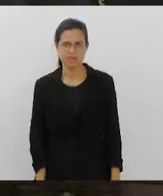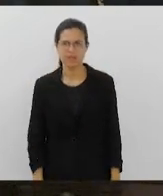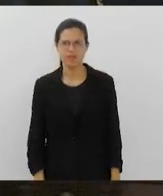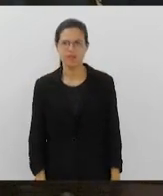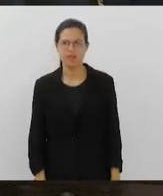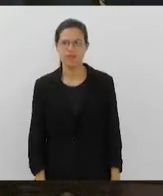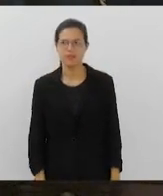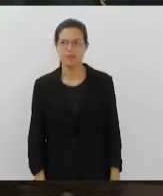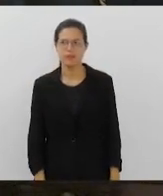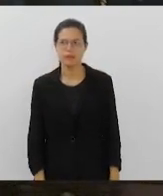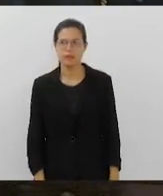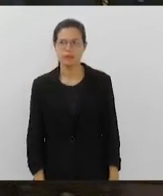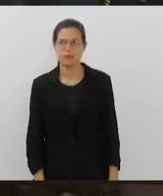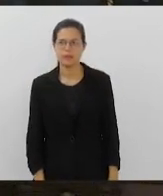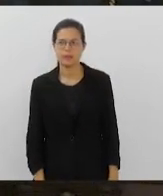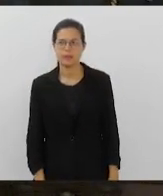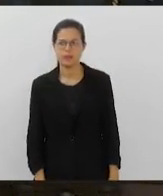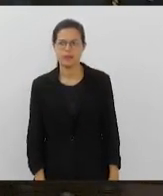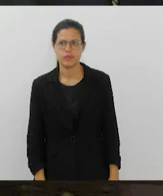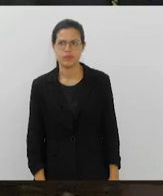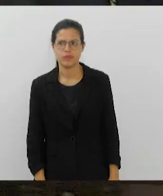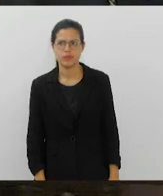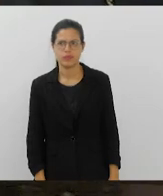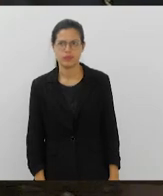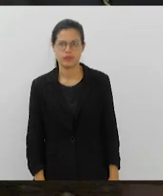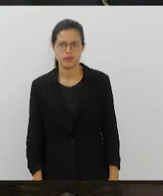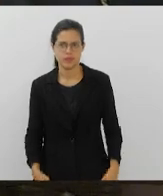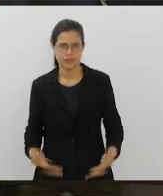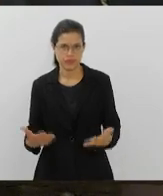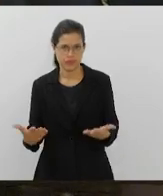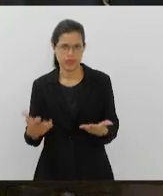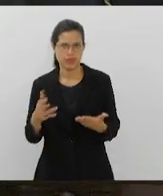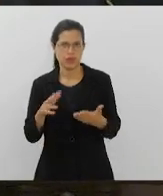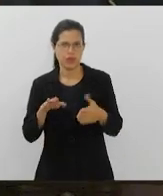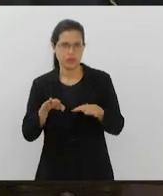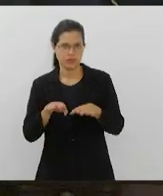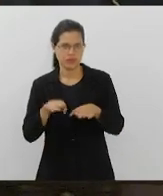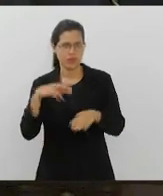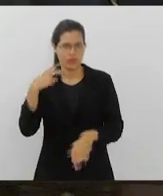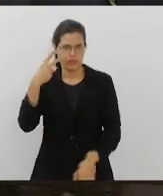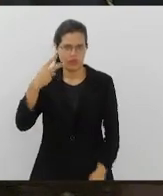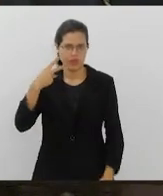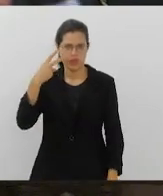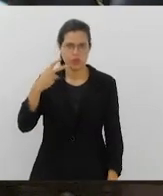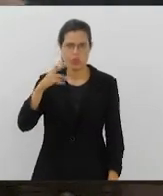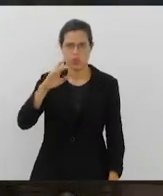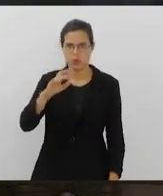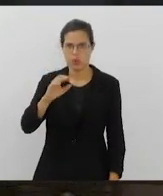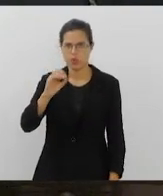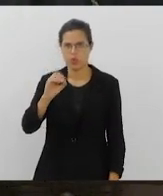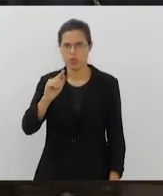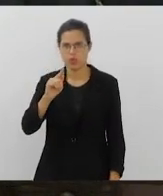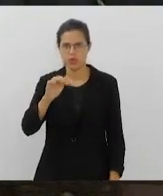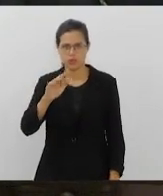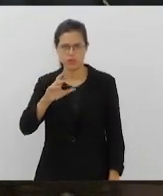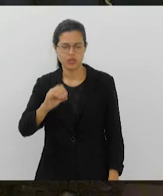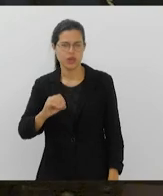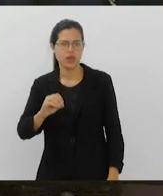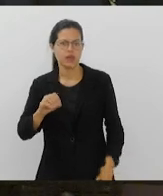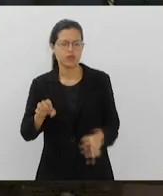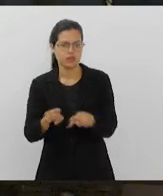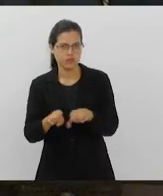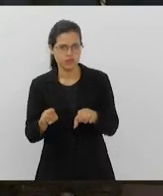transmito aqui, não só em nome do gabinete do meu irmão, vereador Rogério Amorim, do meu gabinete, do